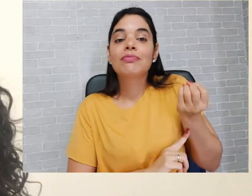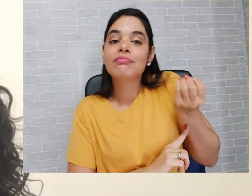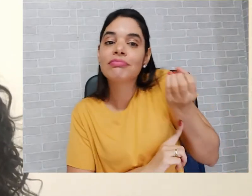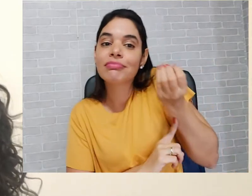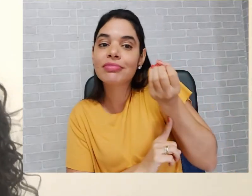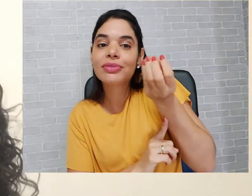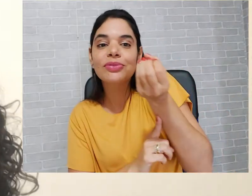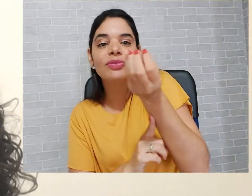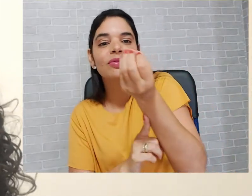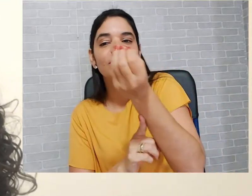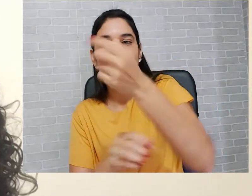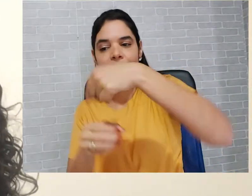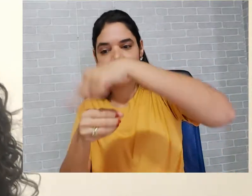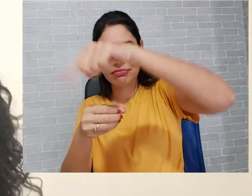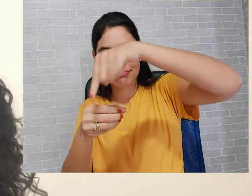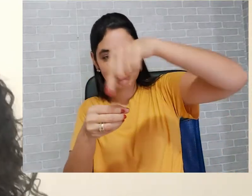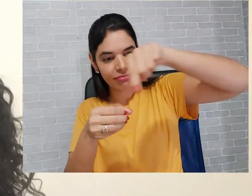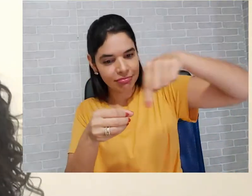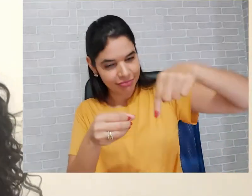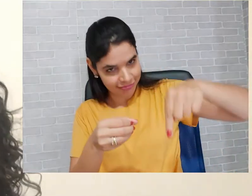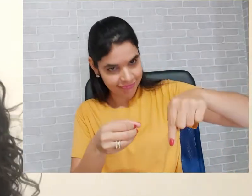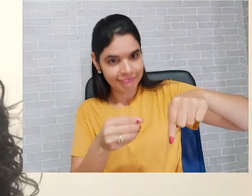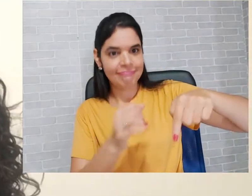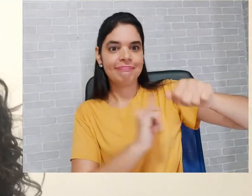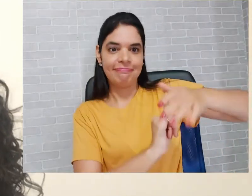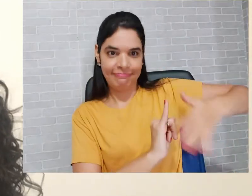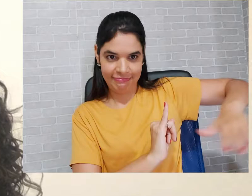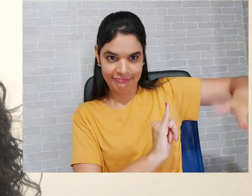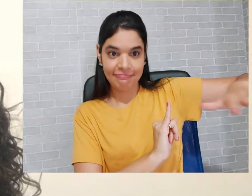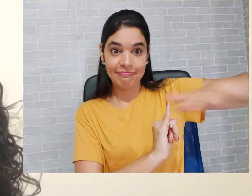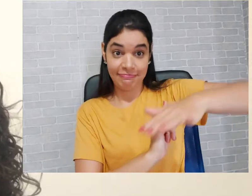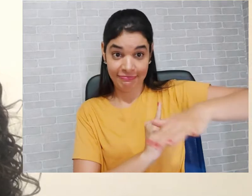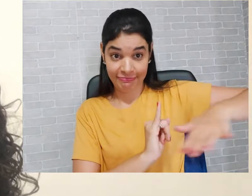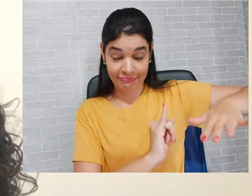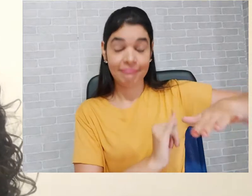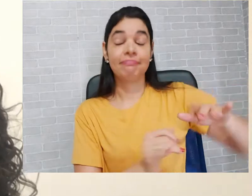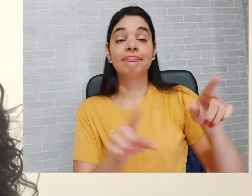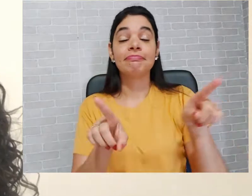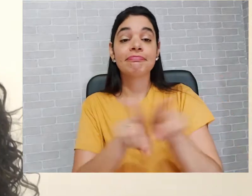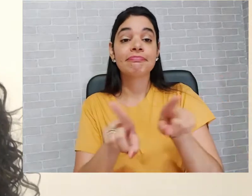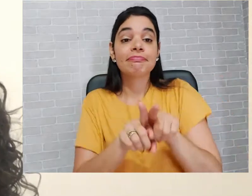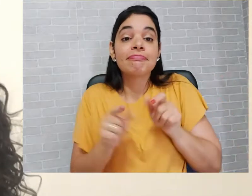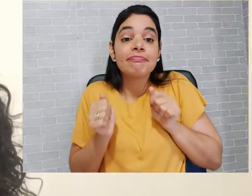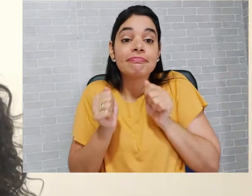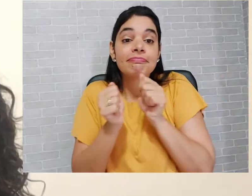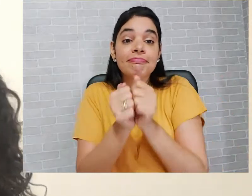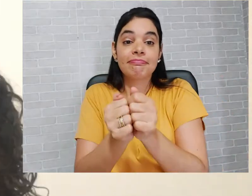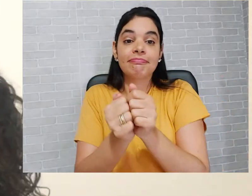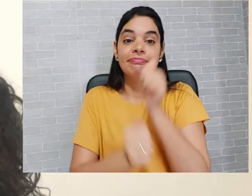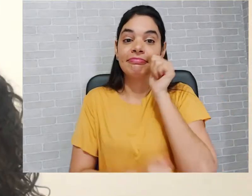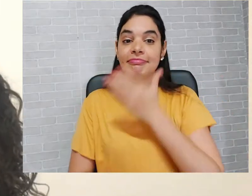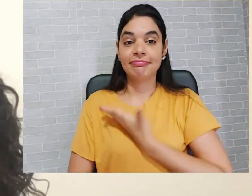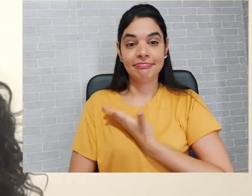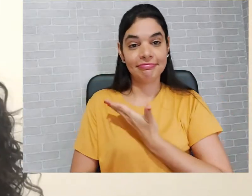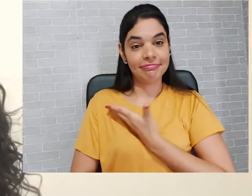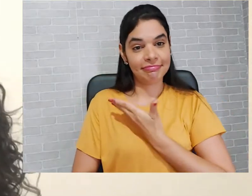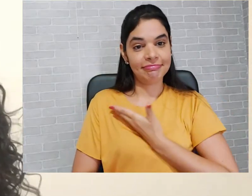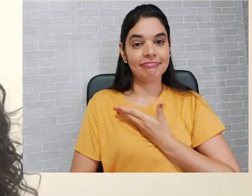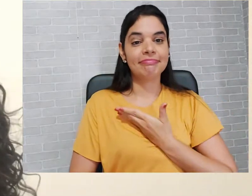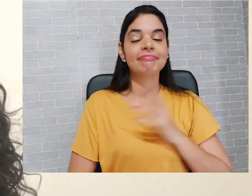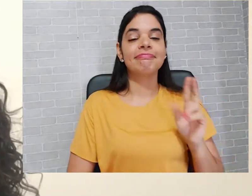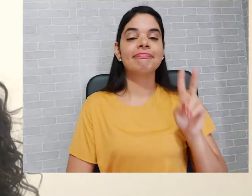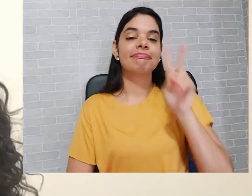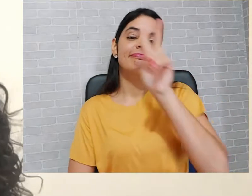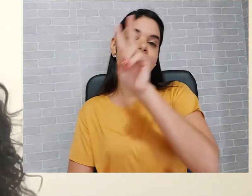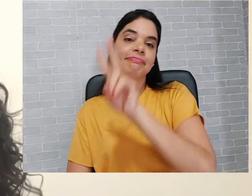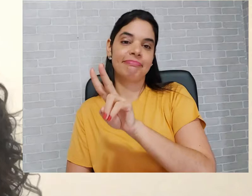uma viagem, ela vai ao interior ali da Martinique e da Guadalupe, e juntamente com uma amiga, elas gravam